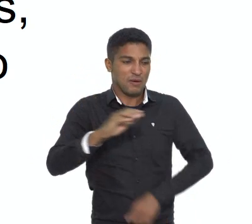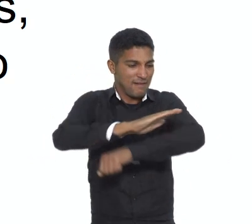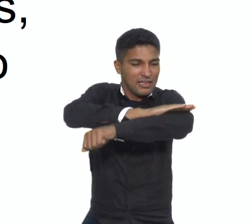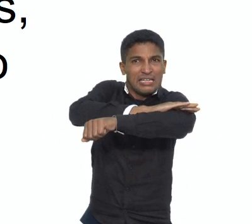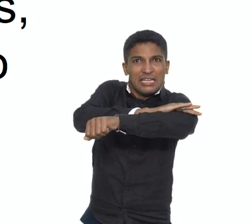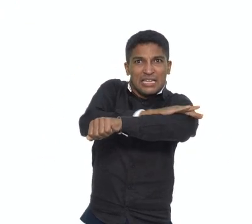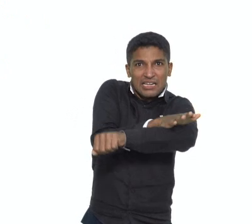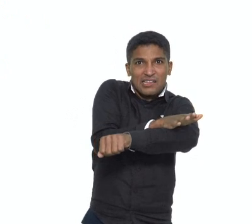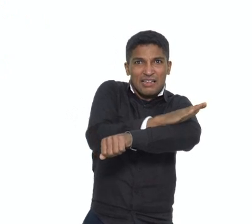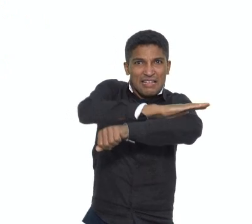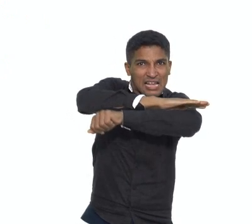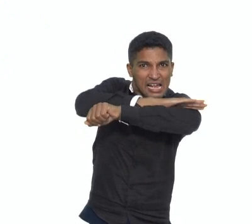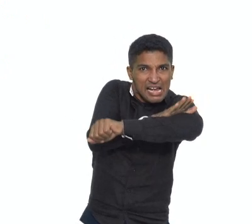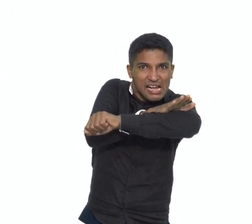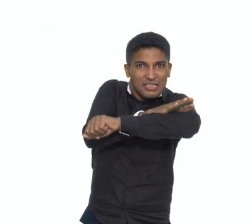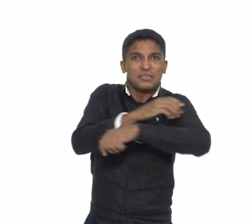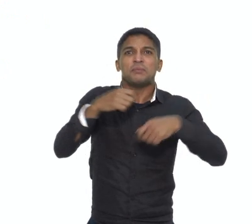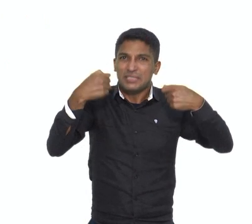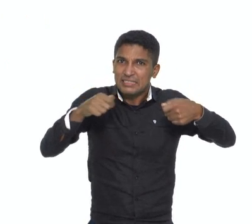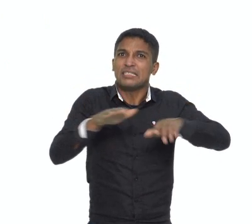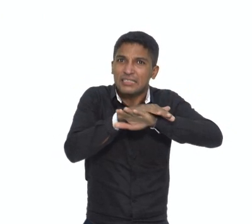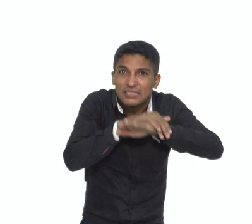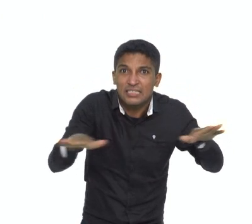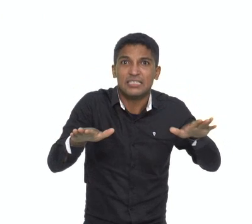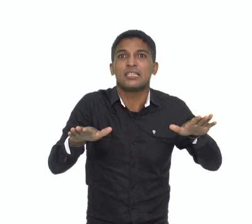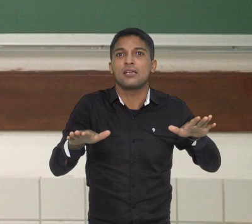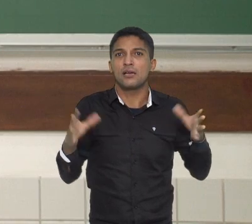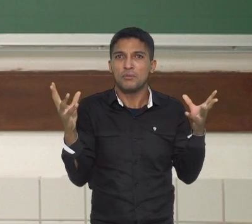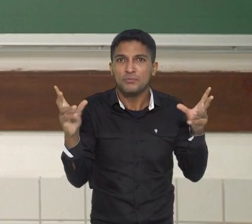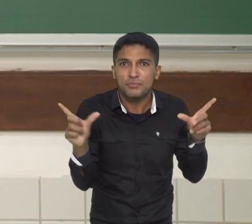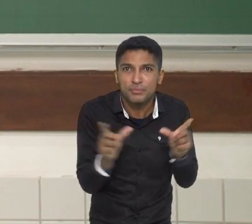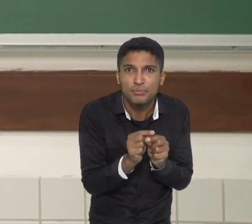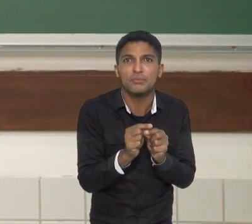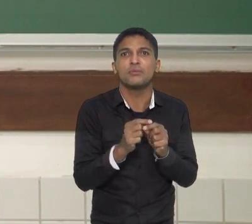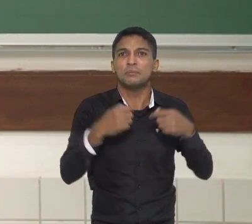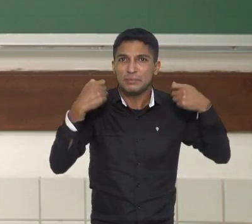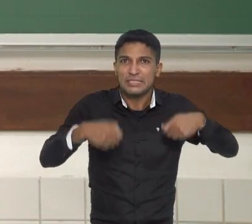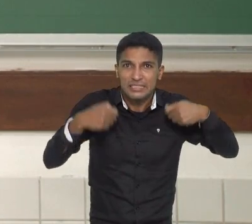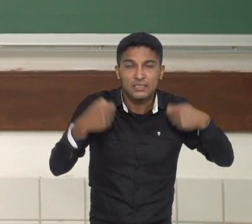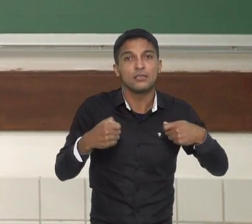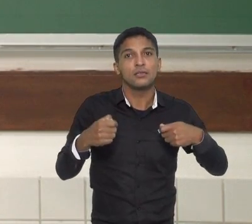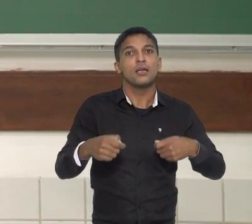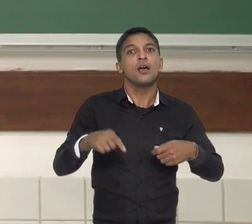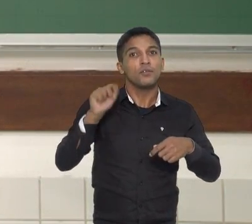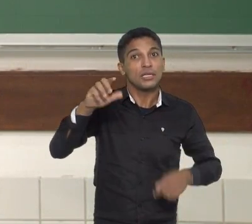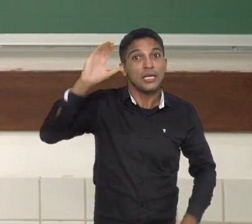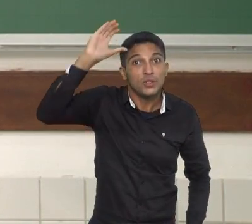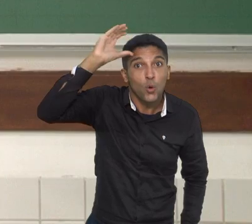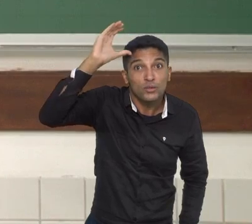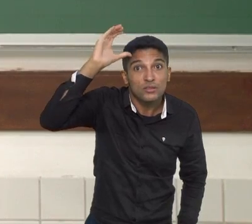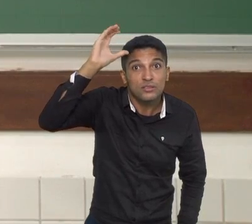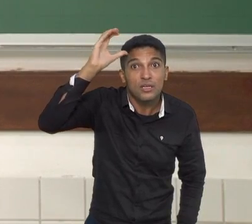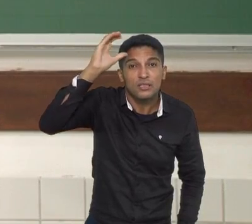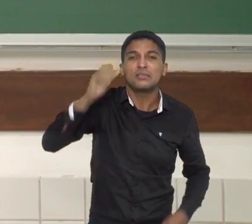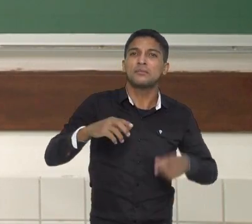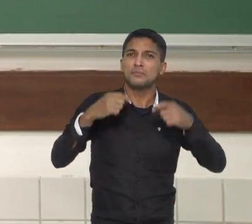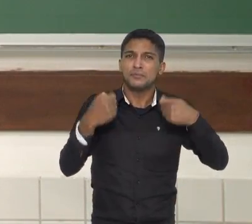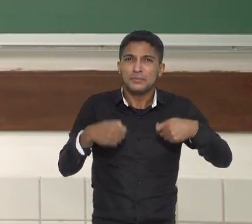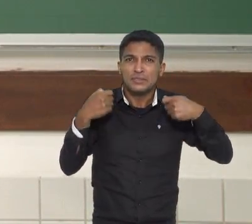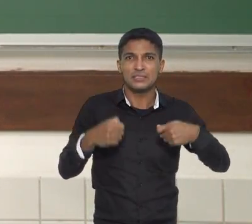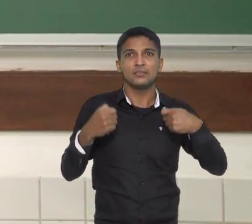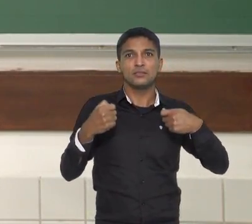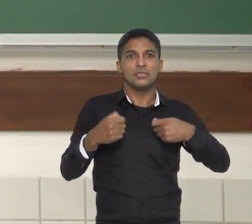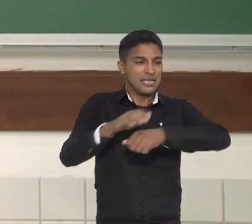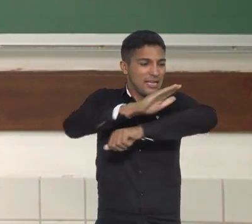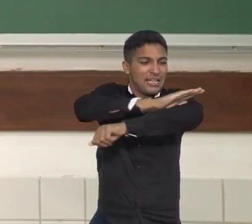discriminação em diversas áreas. Tá? Então, gente, a gente precisa se conscientizar e, mais